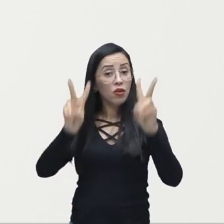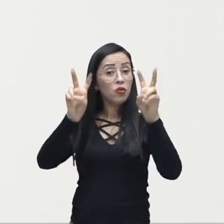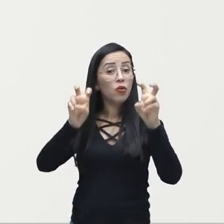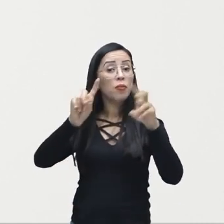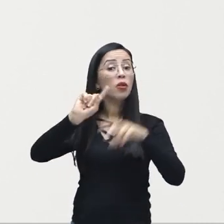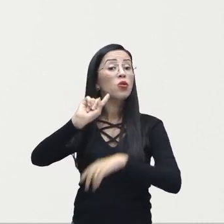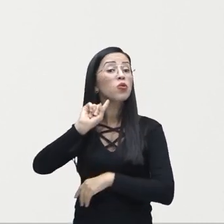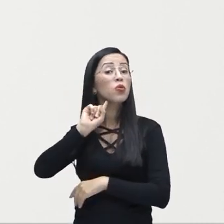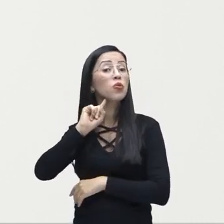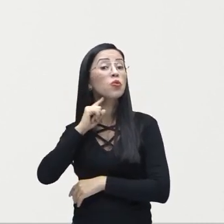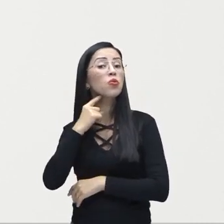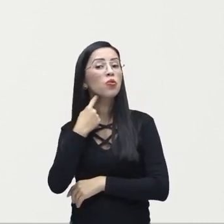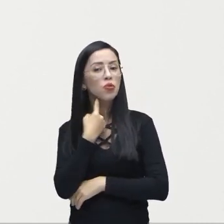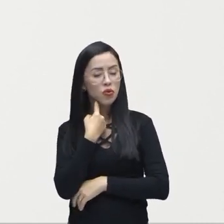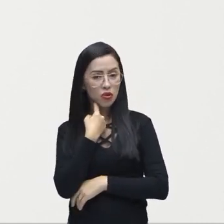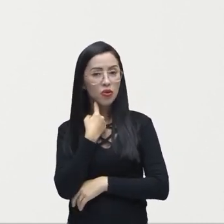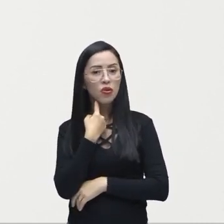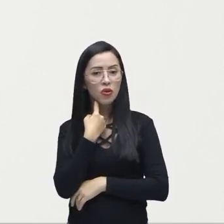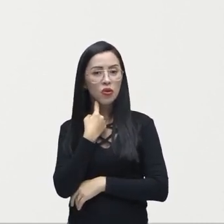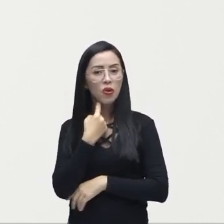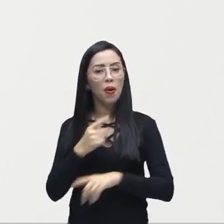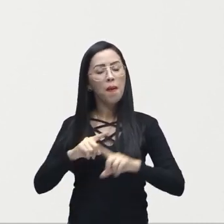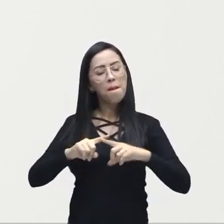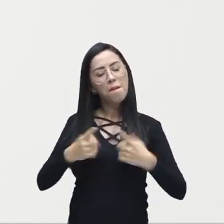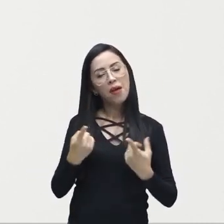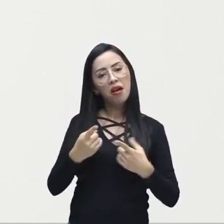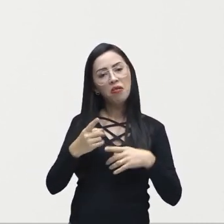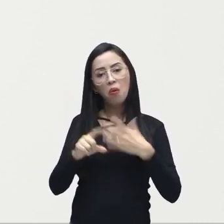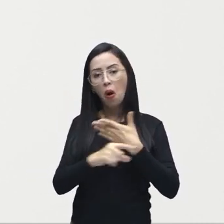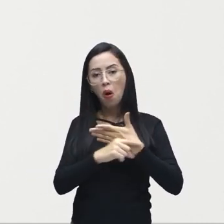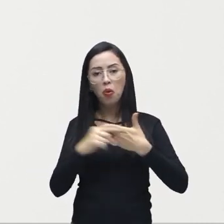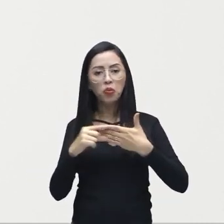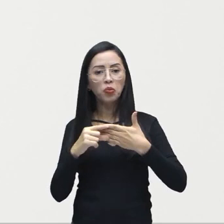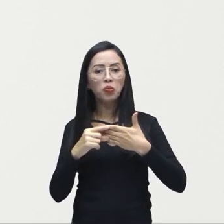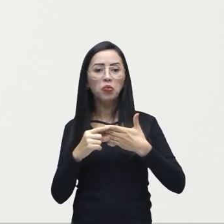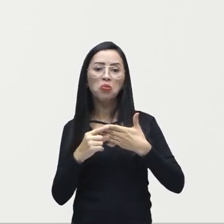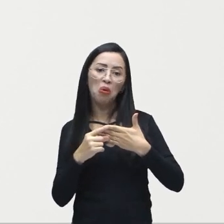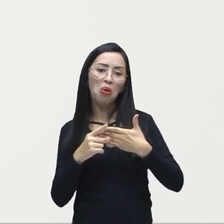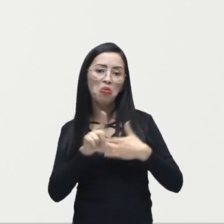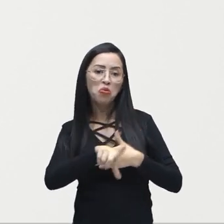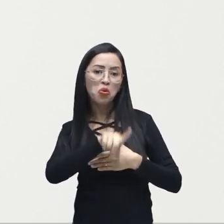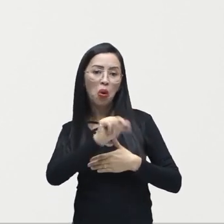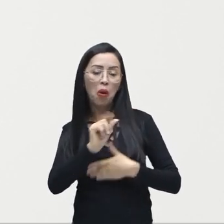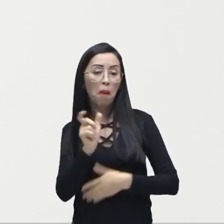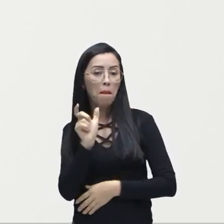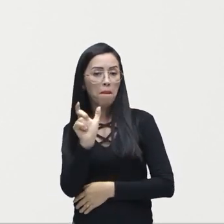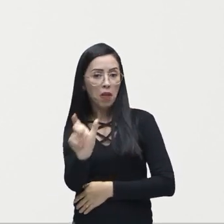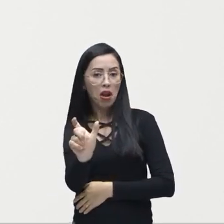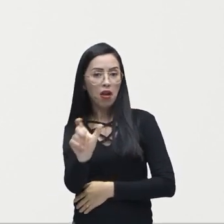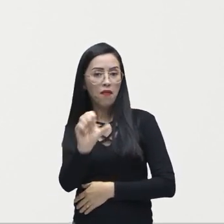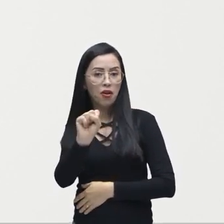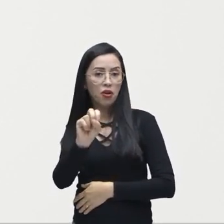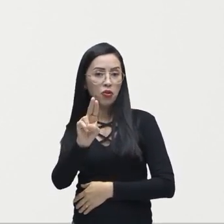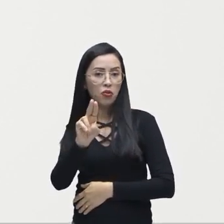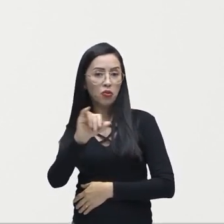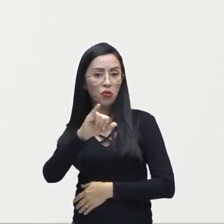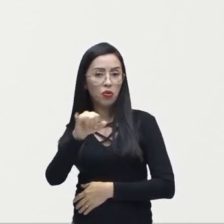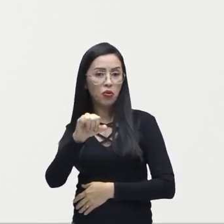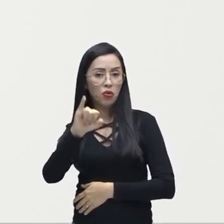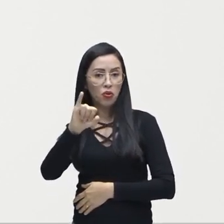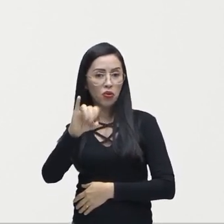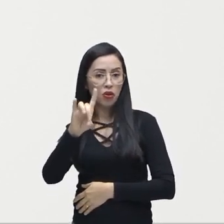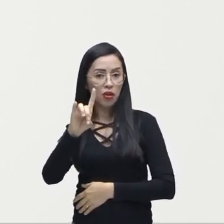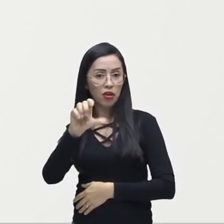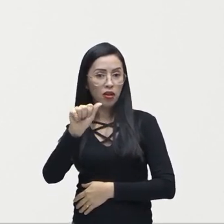mas ele preferiu usar o termo sujidade. E aí parte para a conclusão. Nesse sentido, vai lembrar